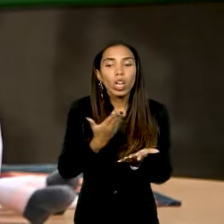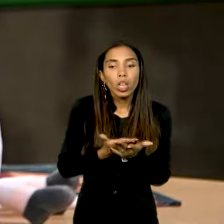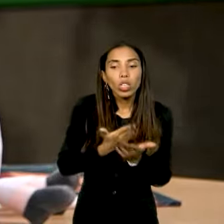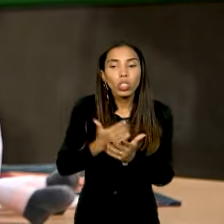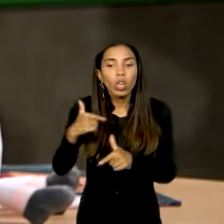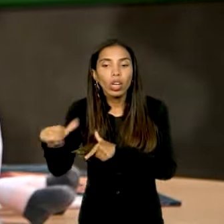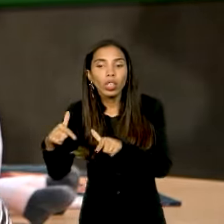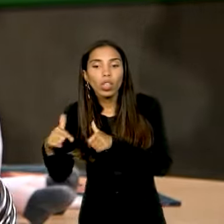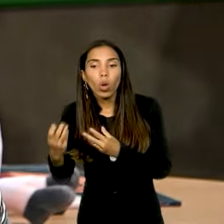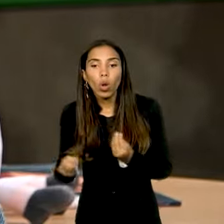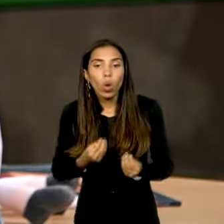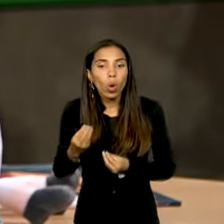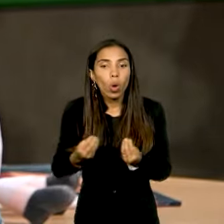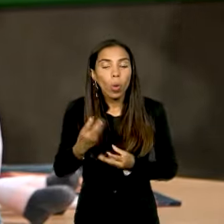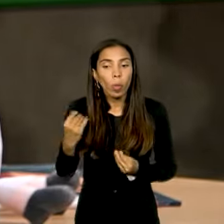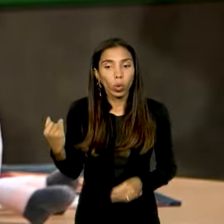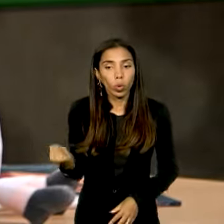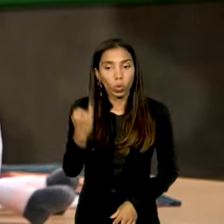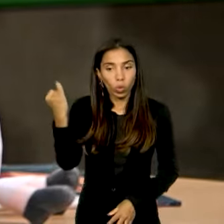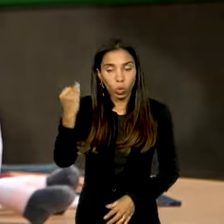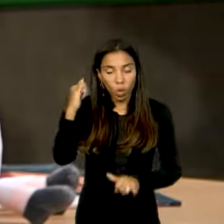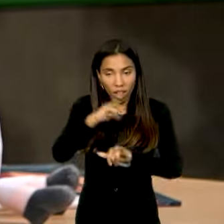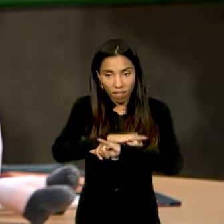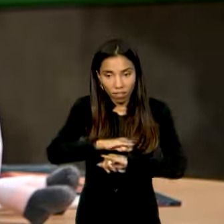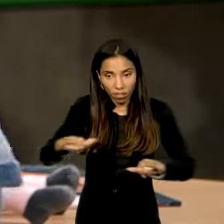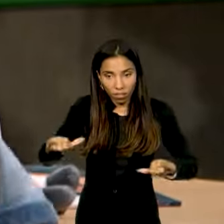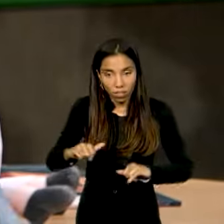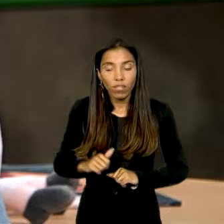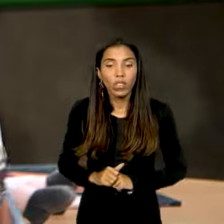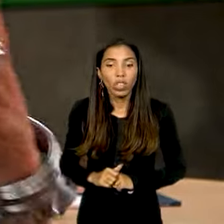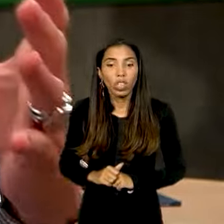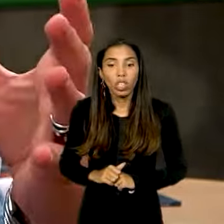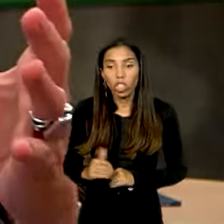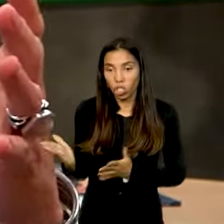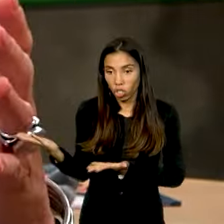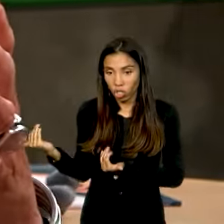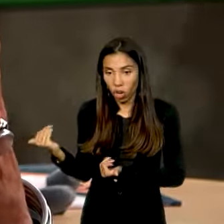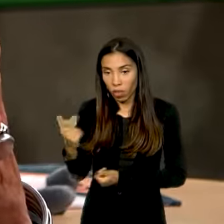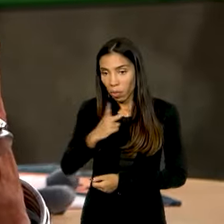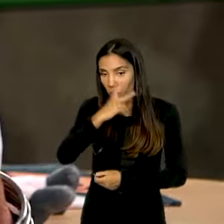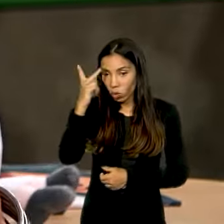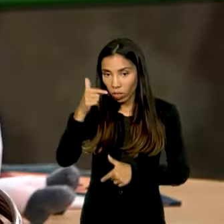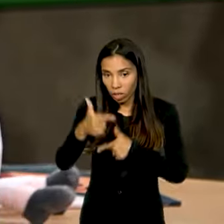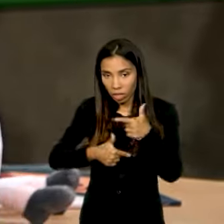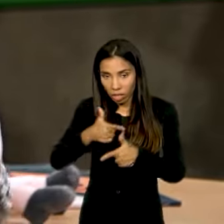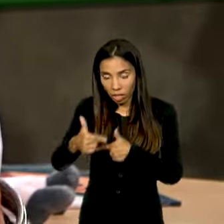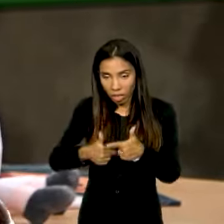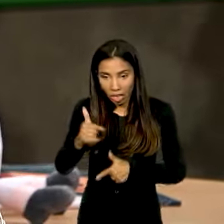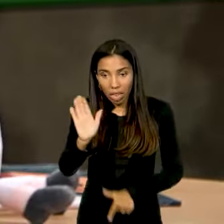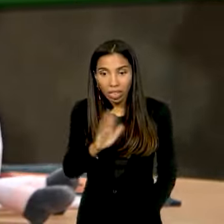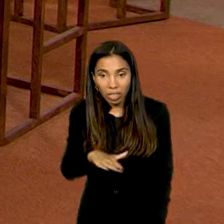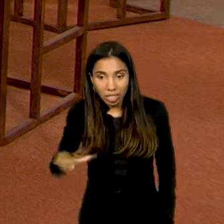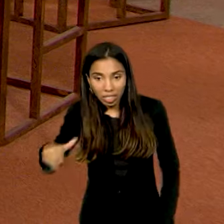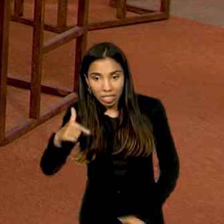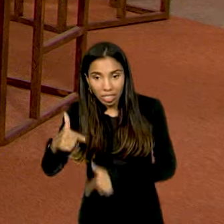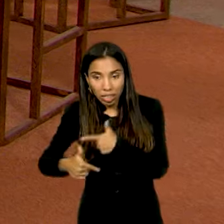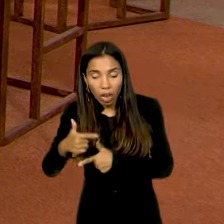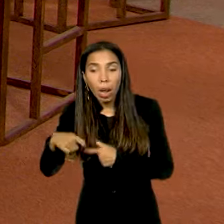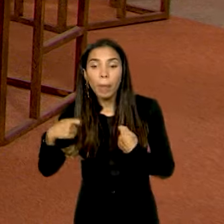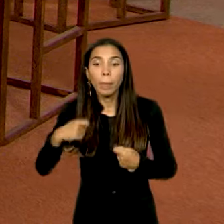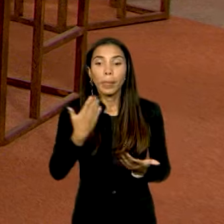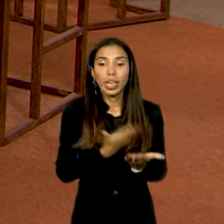escola e trabalho? Porque é muito importante a gente dizer para o nosso público que, assim, galera jovem que trabalha, cara, continua, galera criança, tem